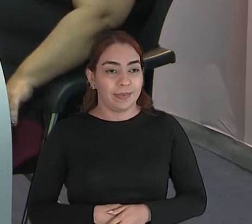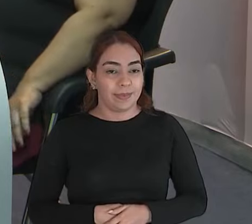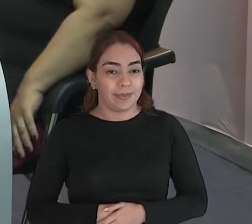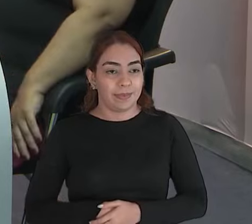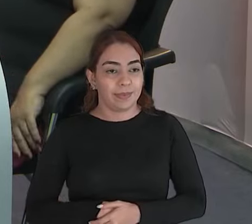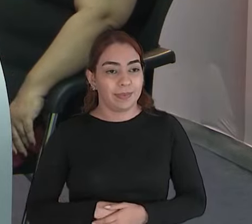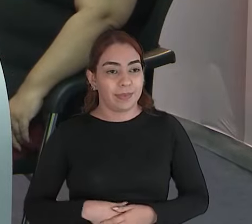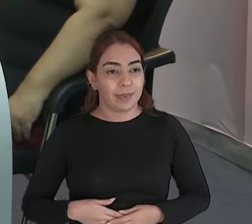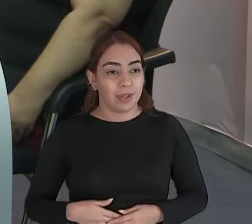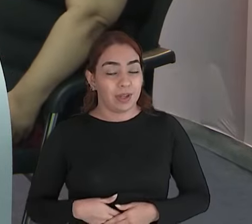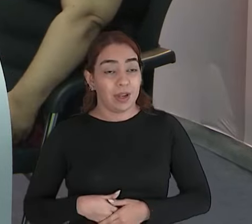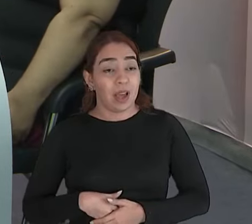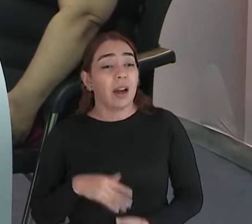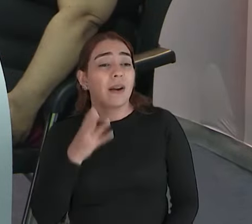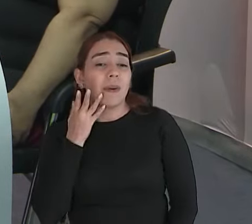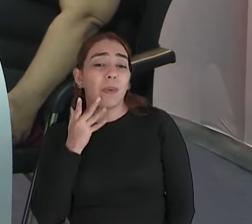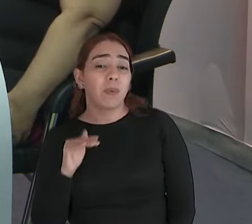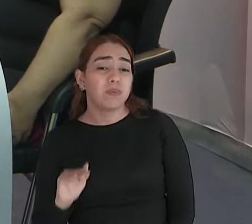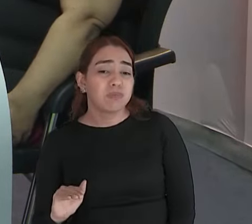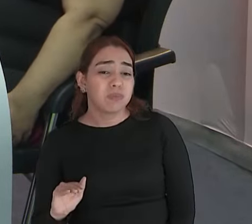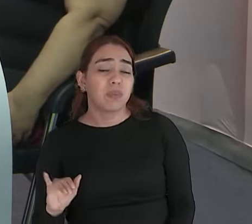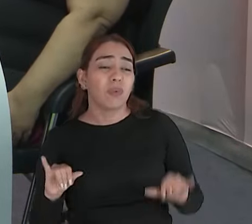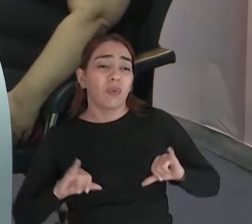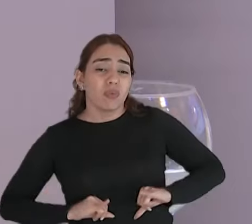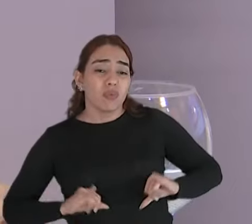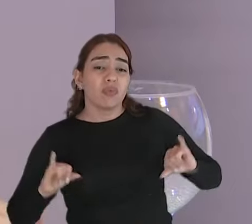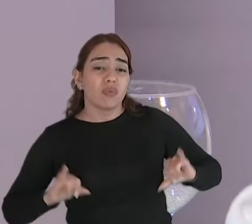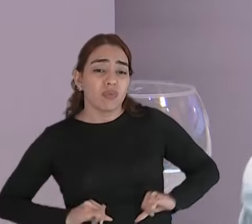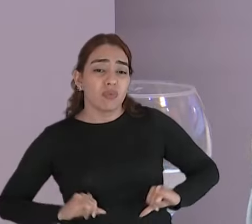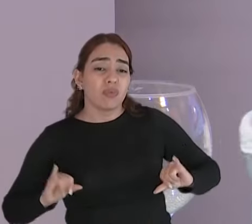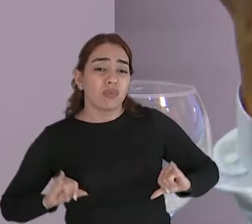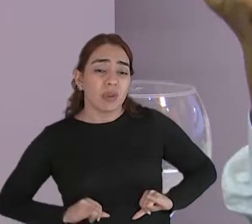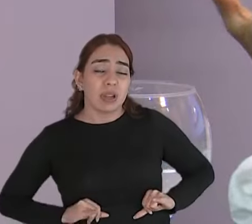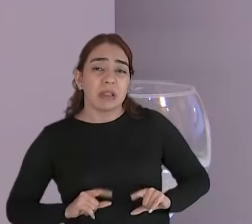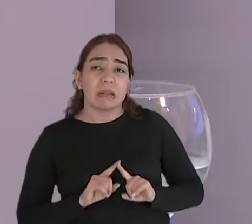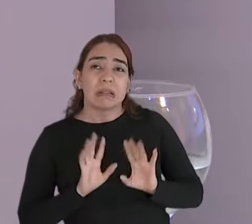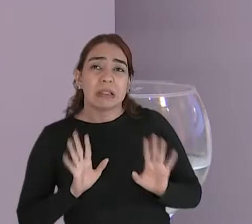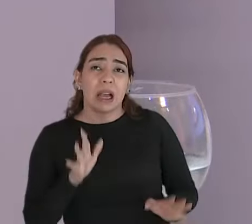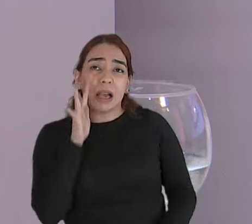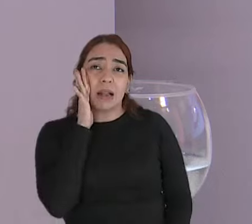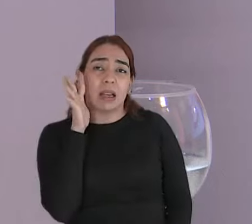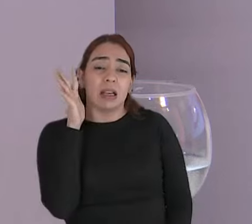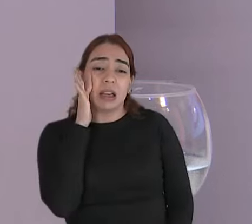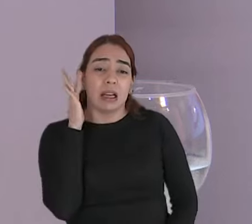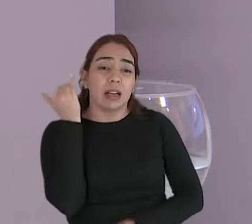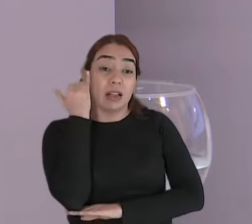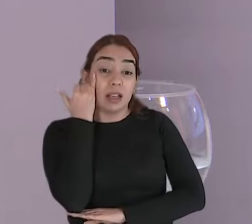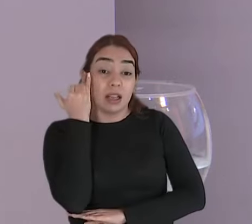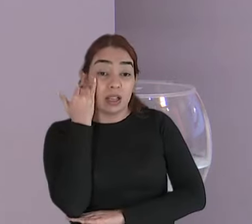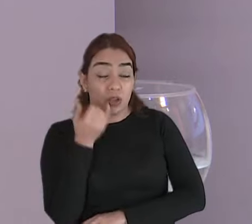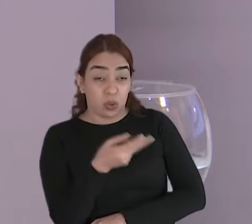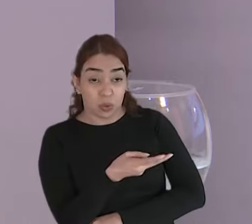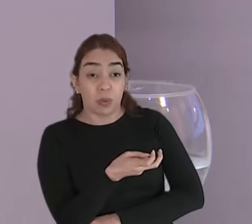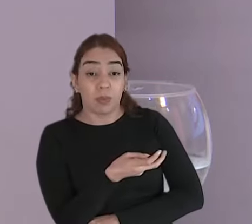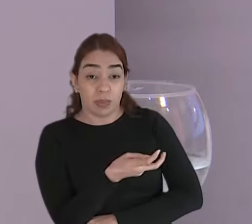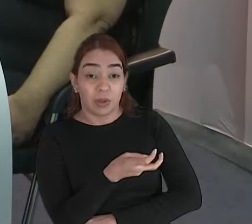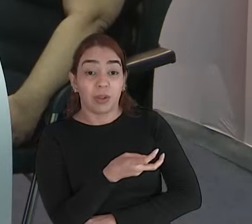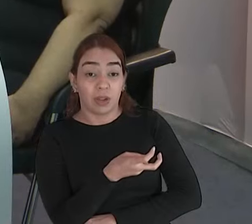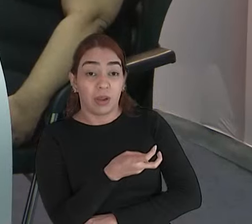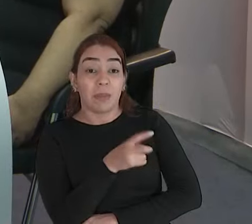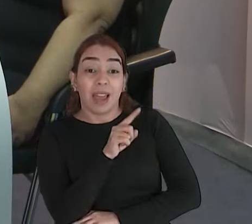quando a criança era pequena. Quando a criança era pequena, já era um sofrimento. Já estava antecipando. Mas você consegue perceber isso, doutora Denise? Consigo, que essa dificuldade